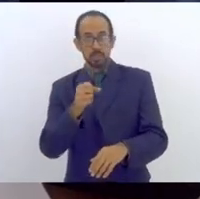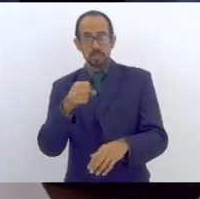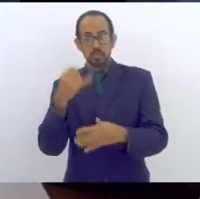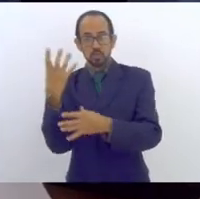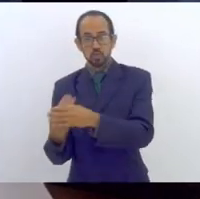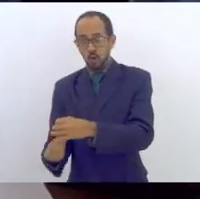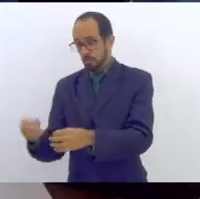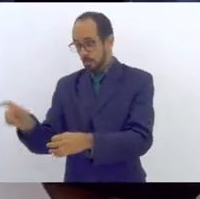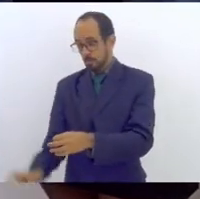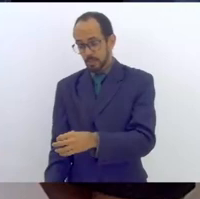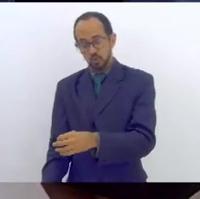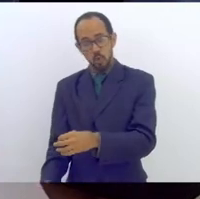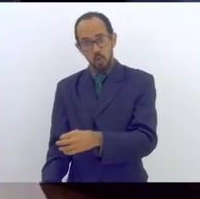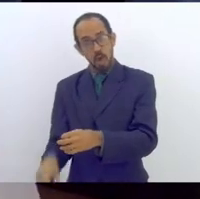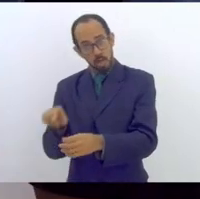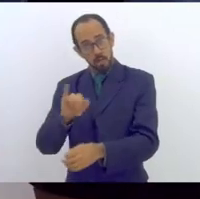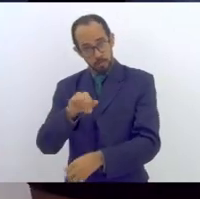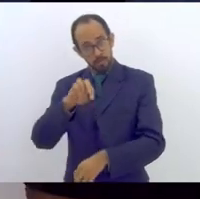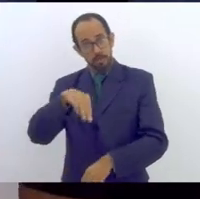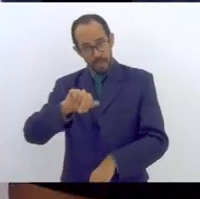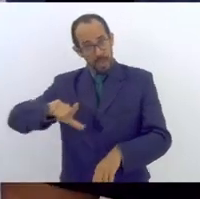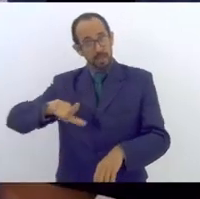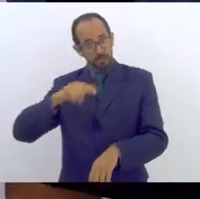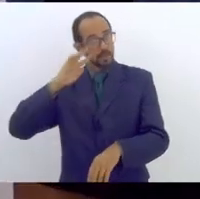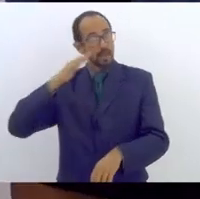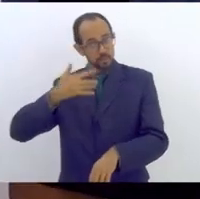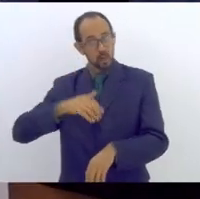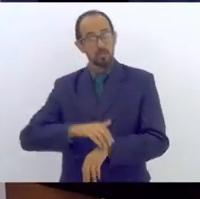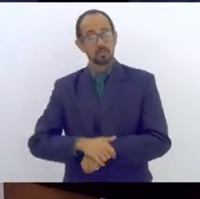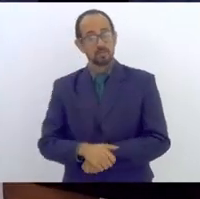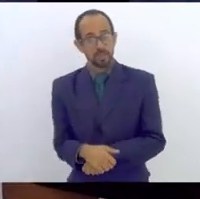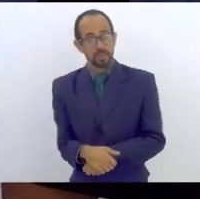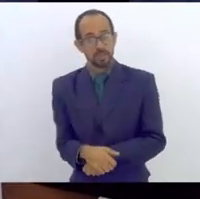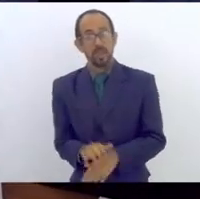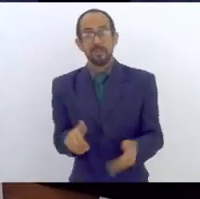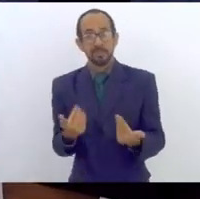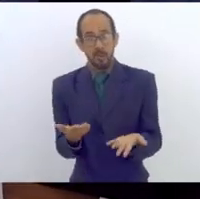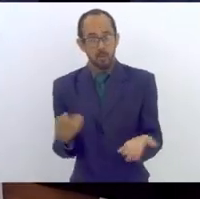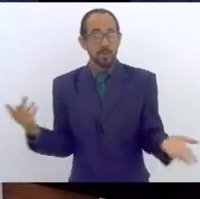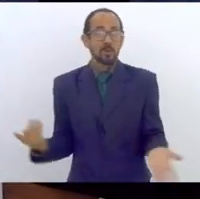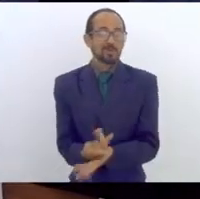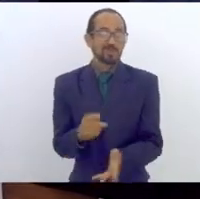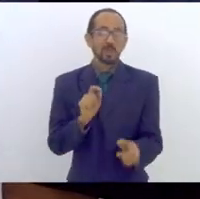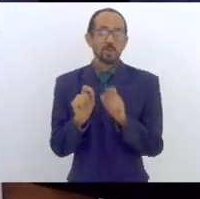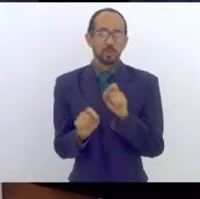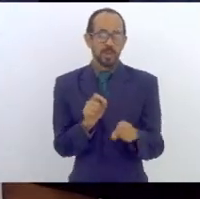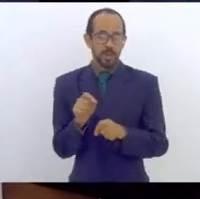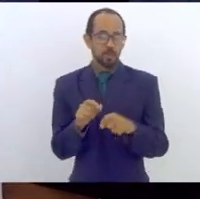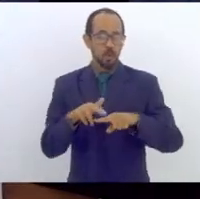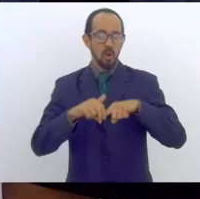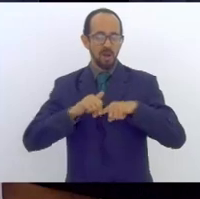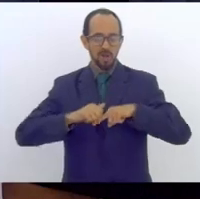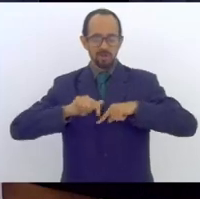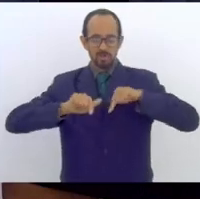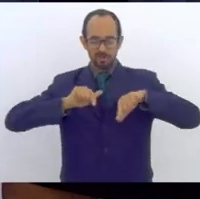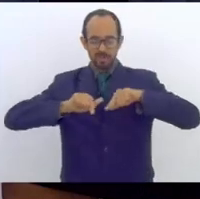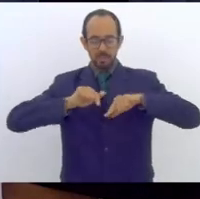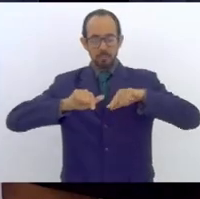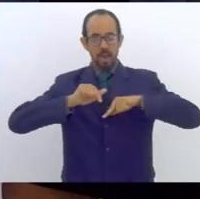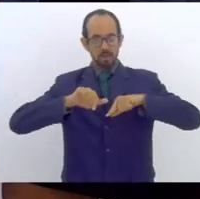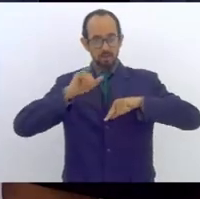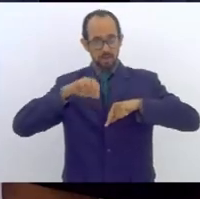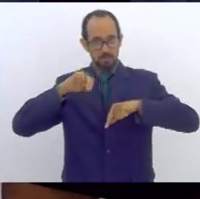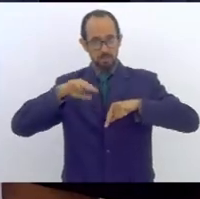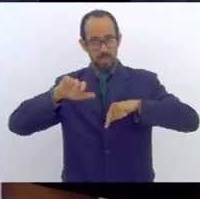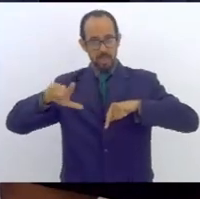que resolve junto com a delegacia Então o que tá acontecendo é o seguinte devido essa grande função do ML Nós precisamos trabalhar tudo que tem